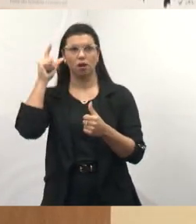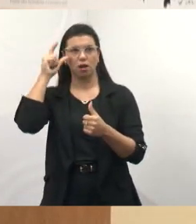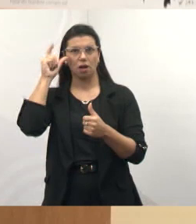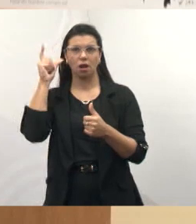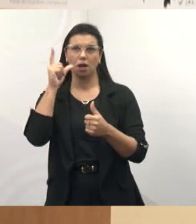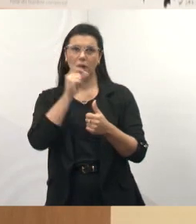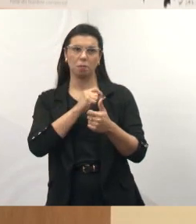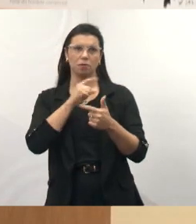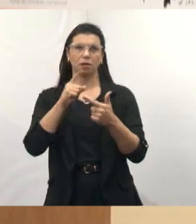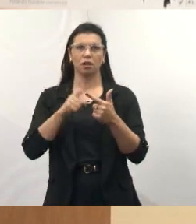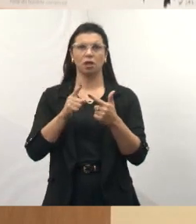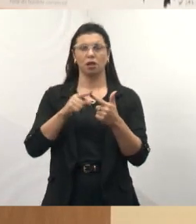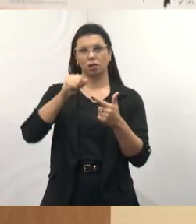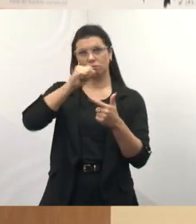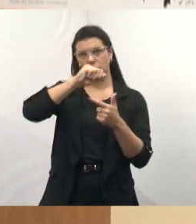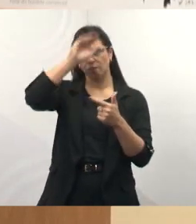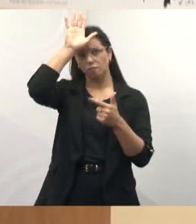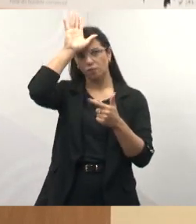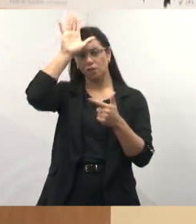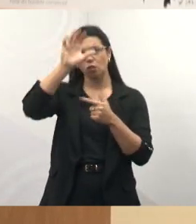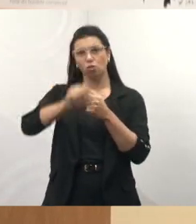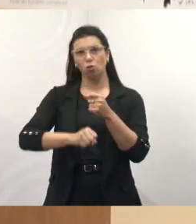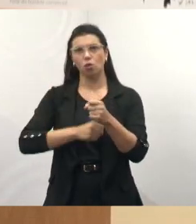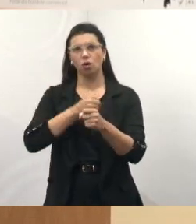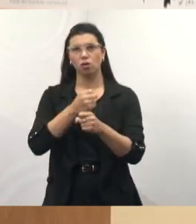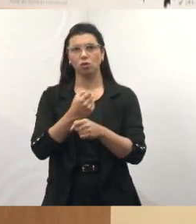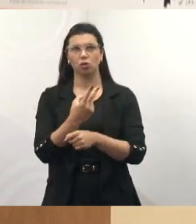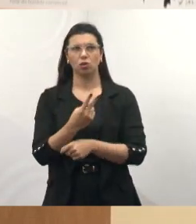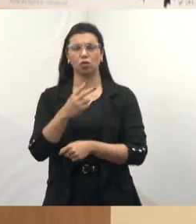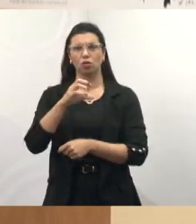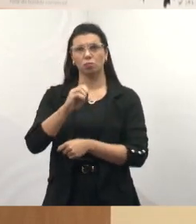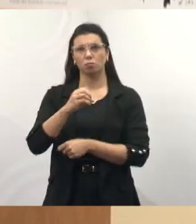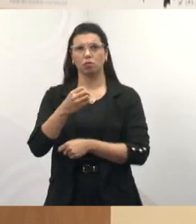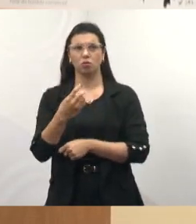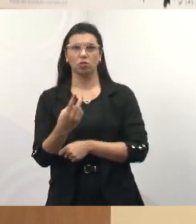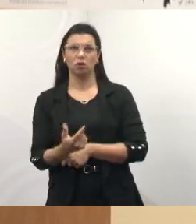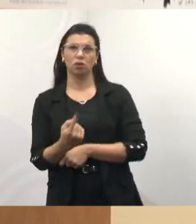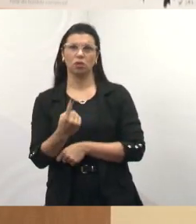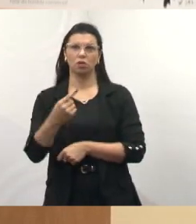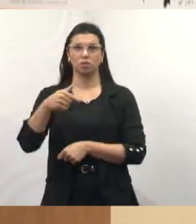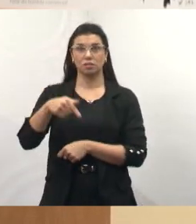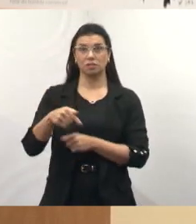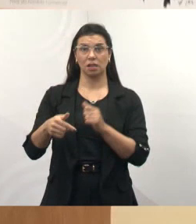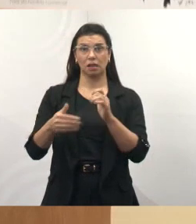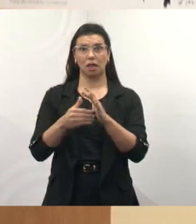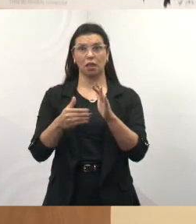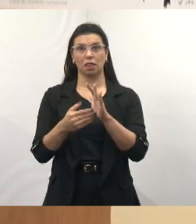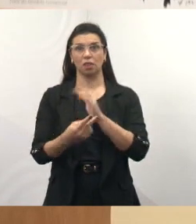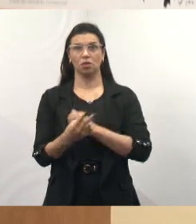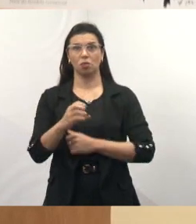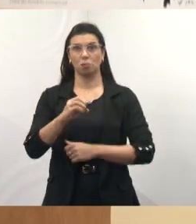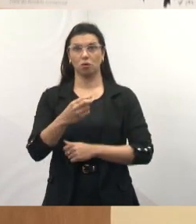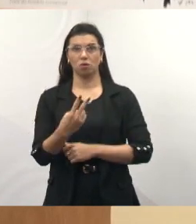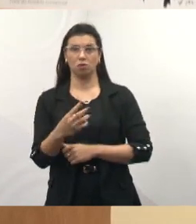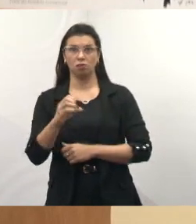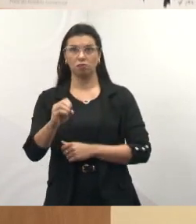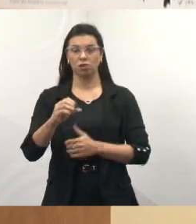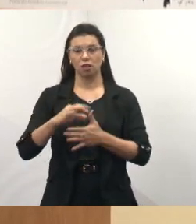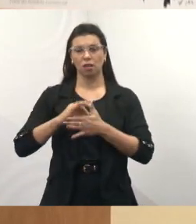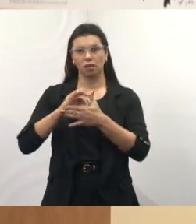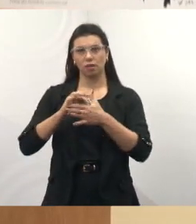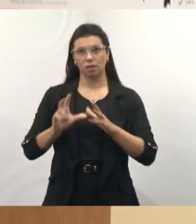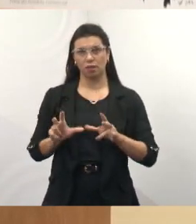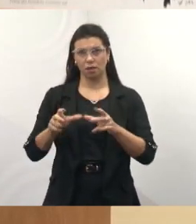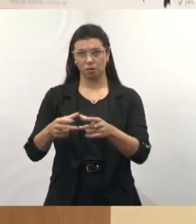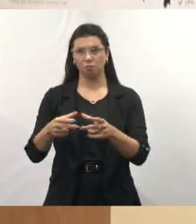vereador Dr. Rodrigo Salomão, que no ano de 2017 a 2020 foram líderes do nosso governo aqui na Câmara Municipal.